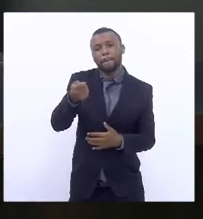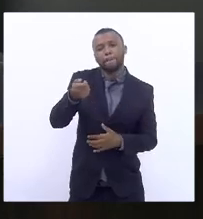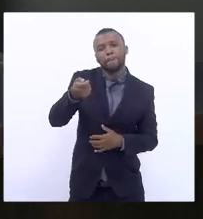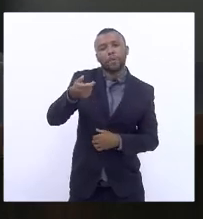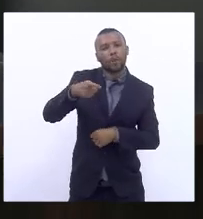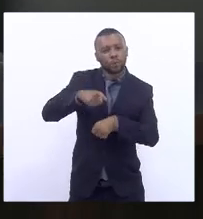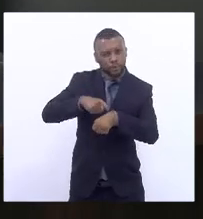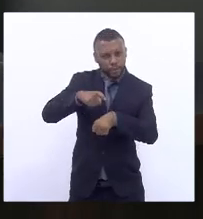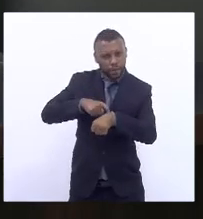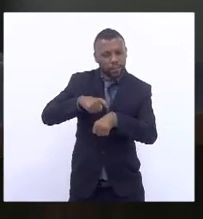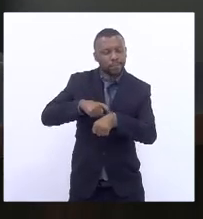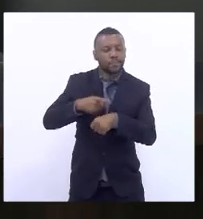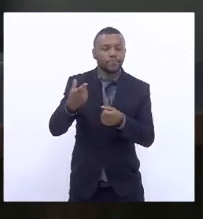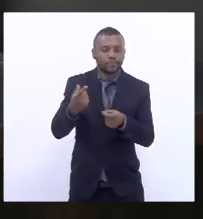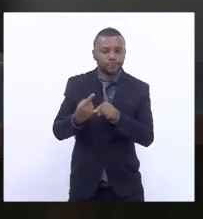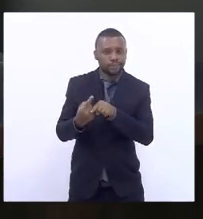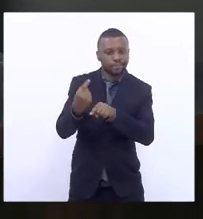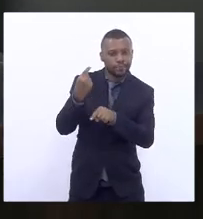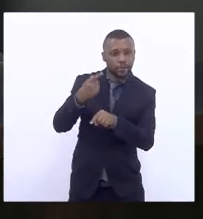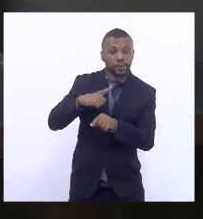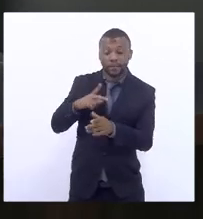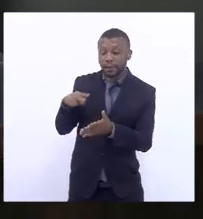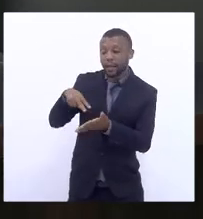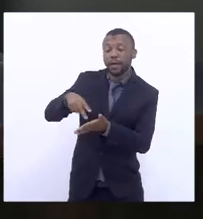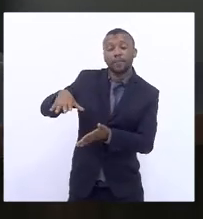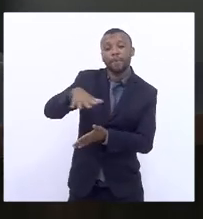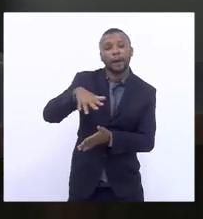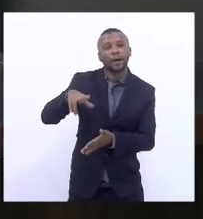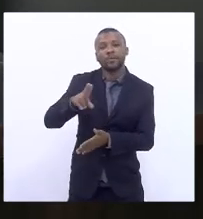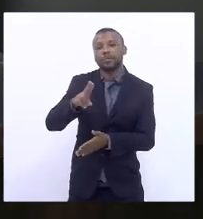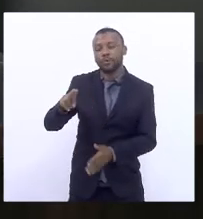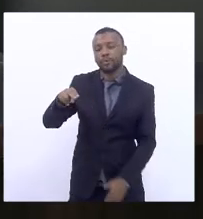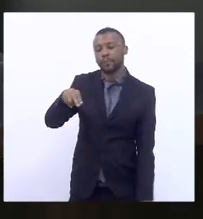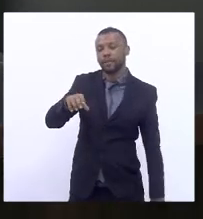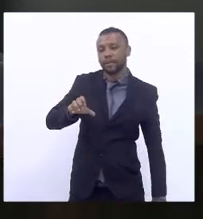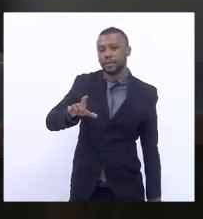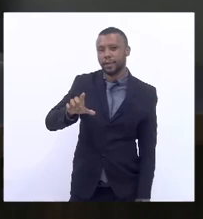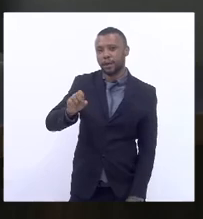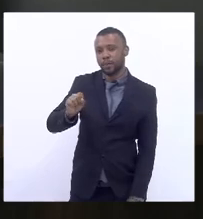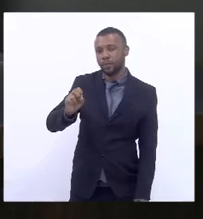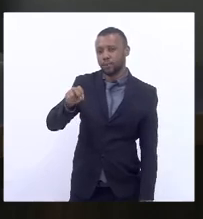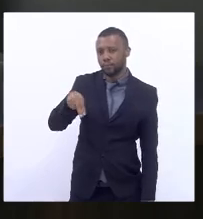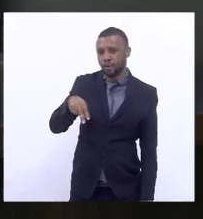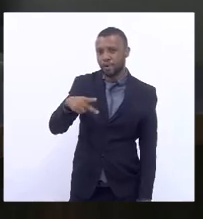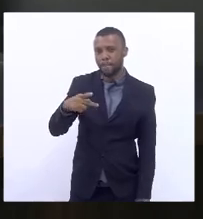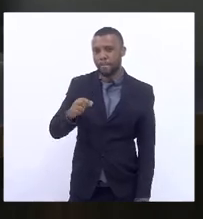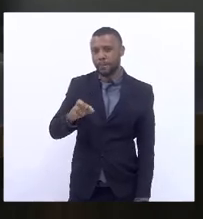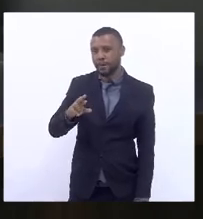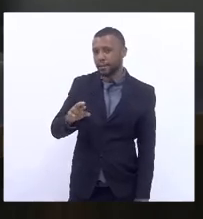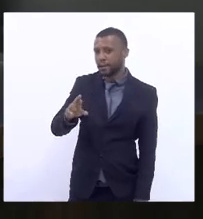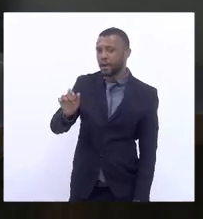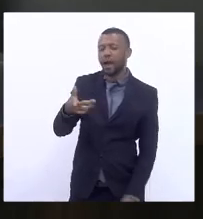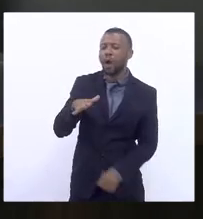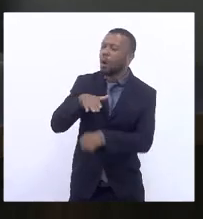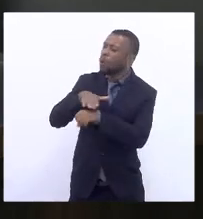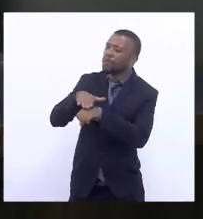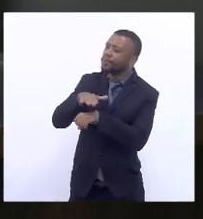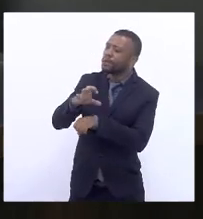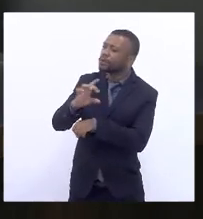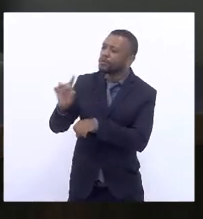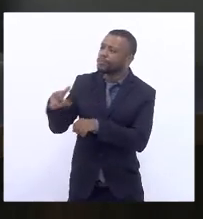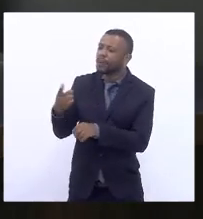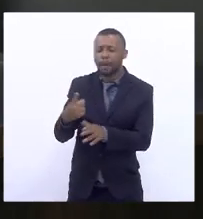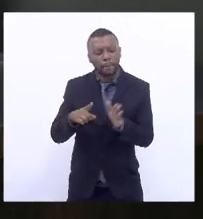tive naquele espaço, né, os Pereira, né, e conversei com o coordenador, e quando cheguei lá, ele falou assim: você é diretora